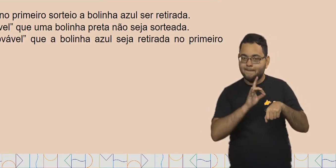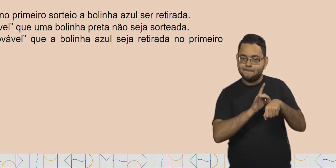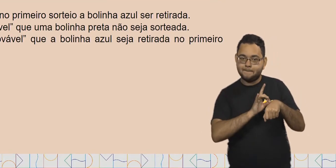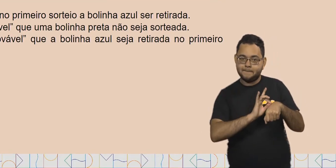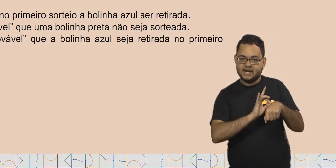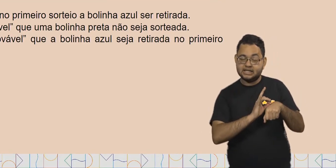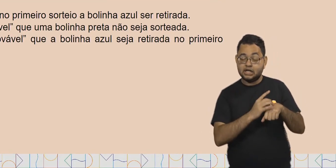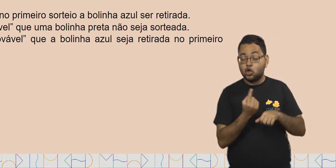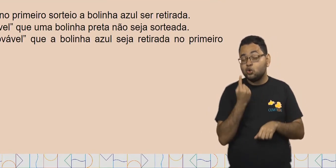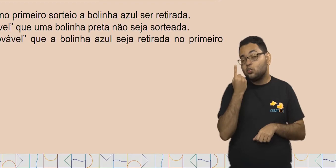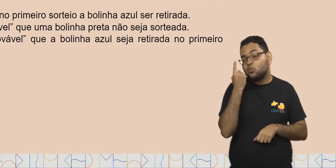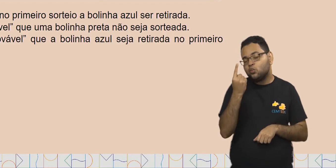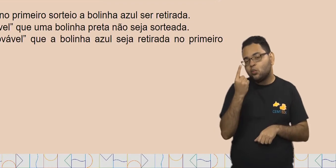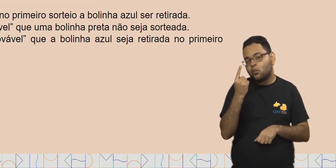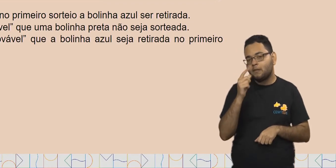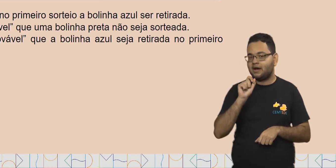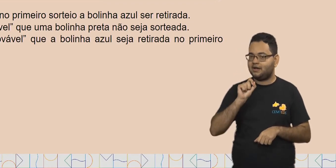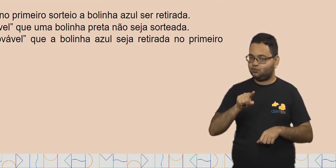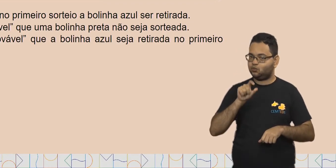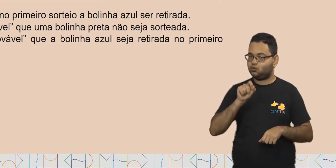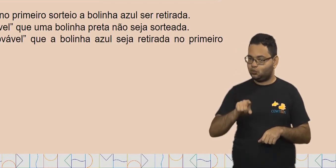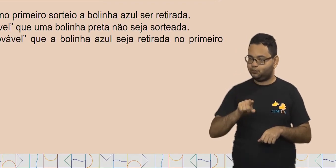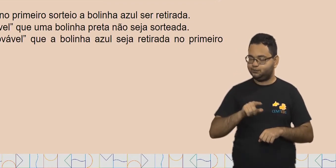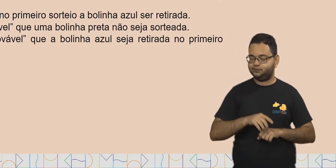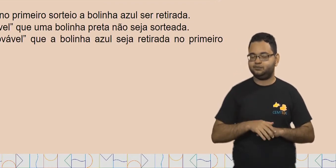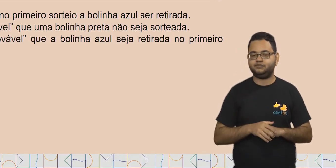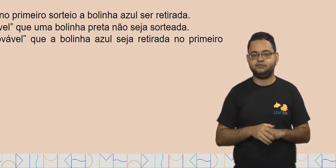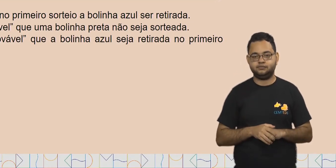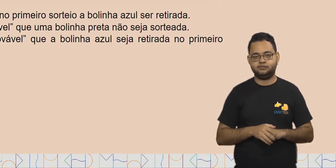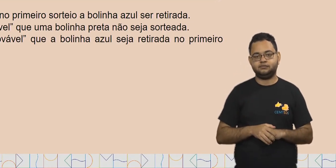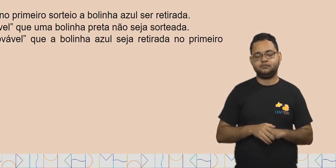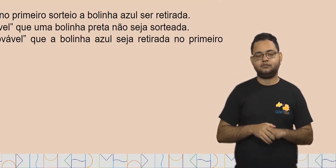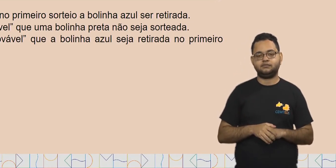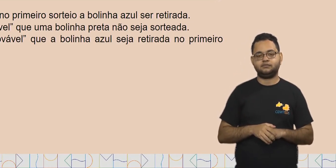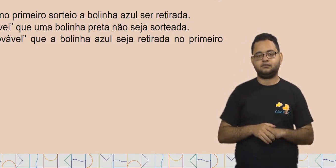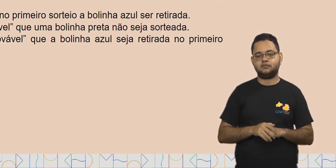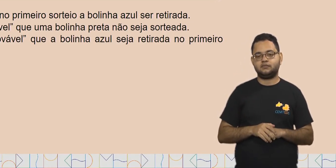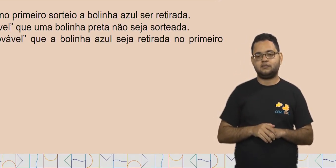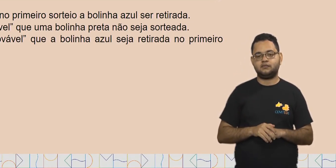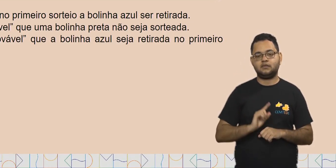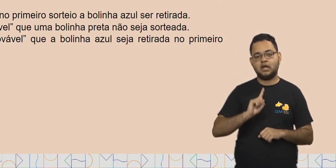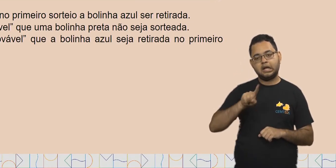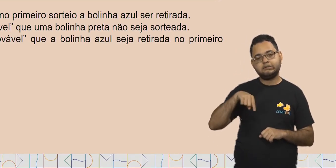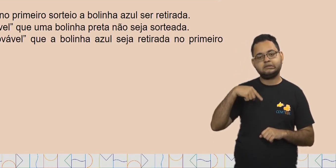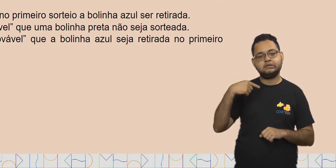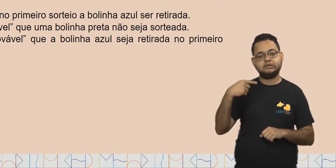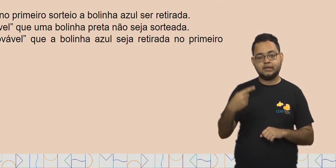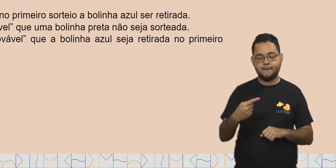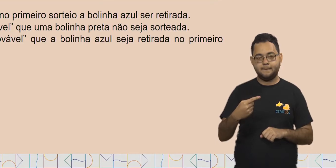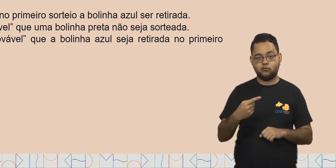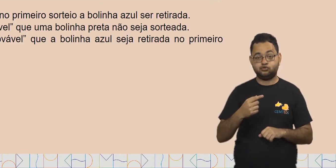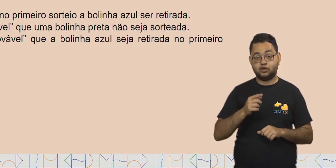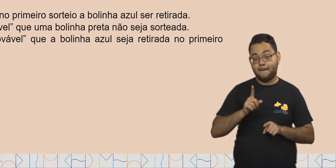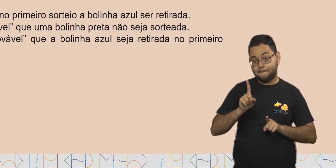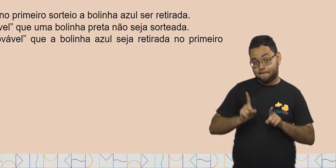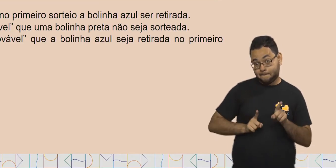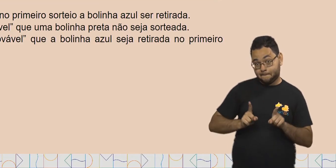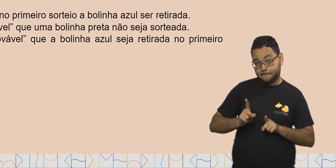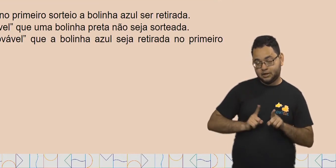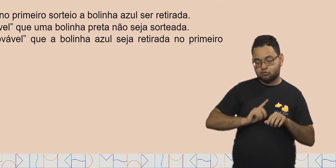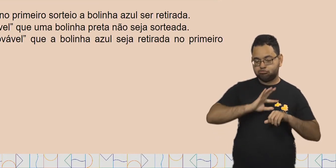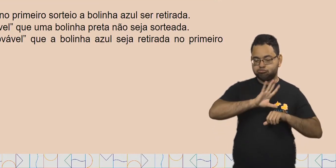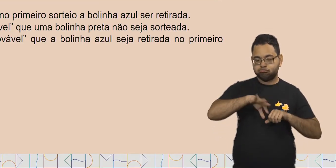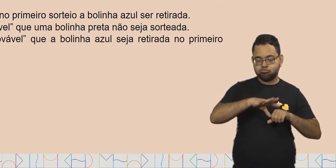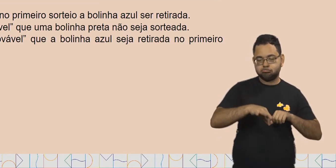São pretas e uma bolinha azul em seguida fez um sorteio com seus